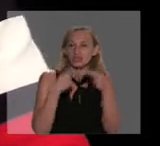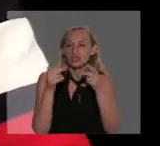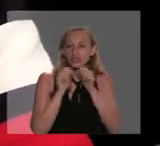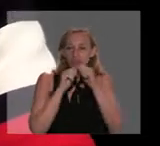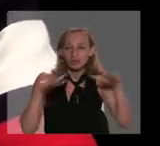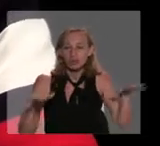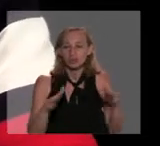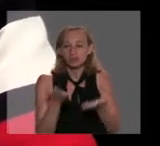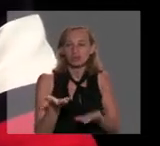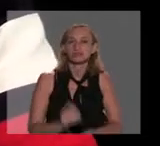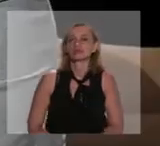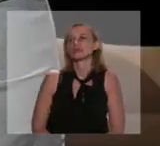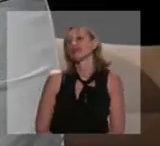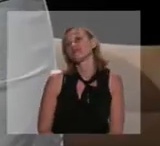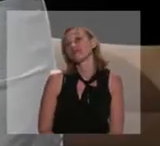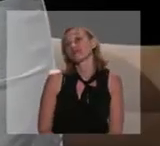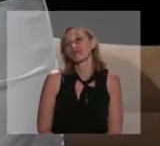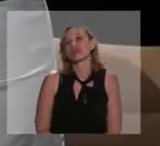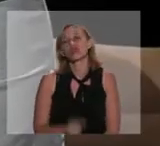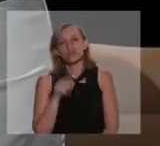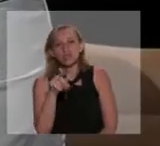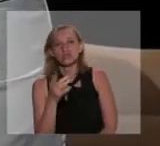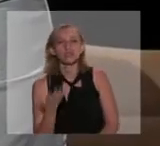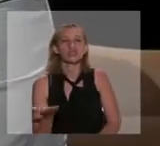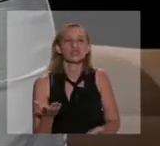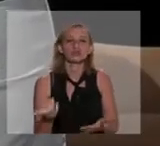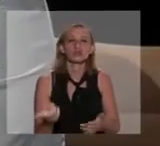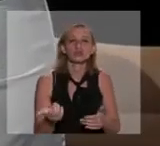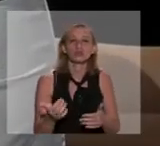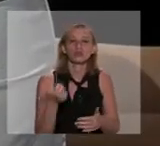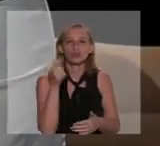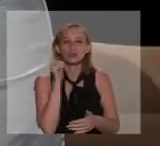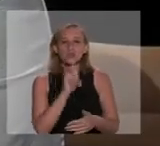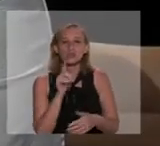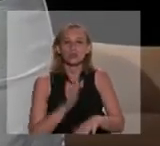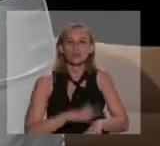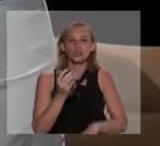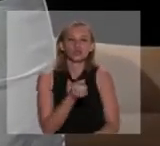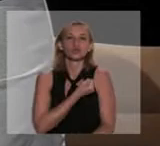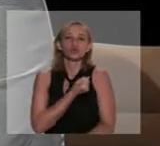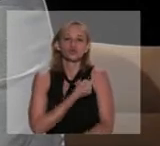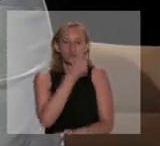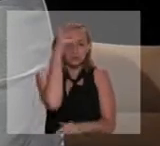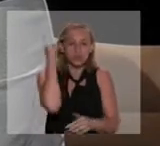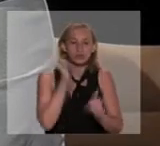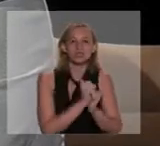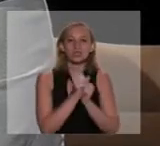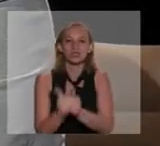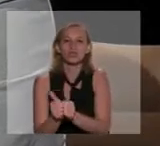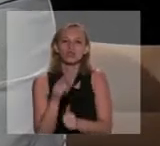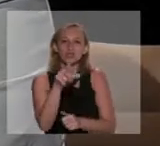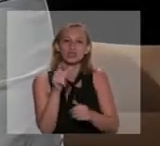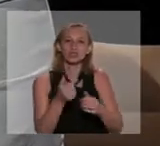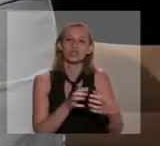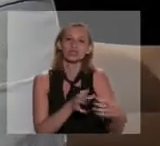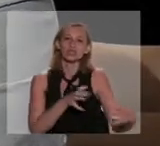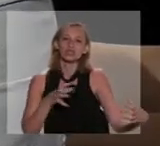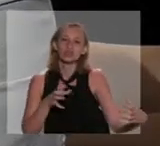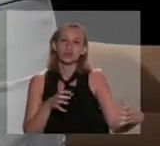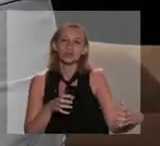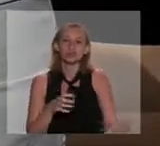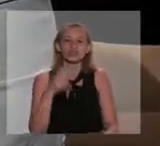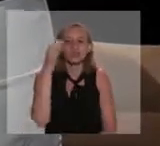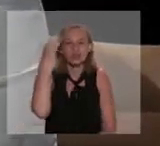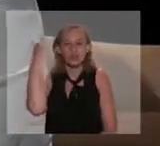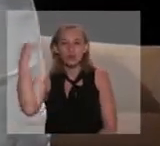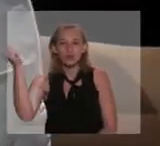do canal. Pois é, e você vem ganhando cada vez mais seguidores, o canal está crescendo, você está